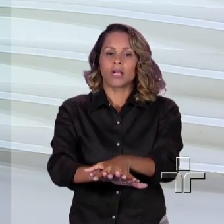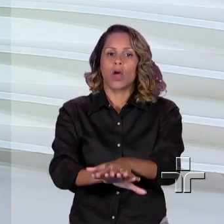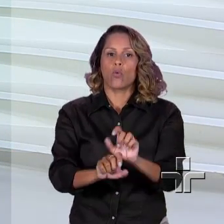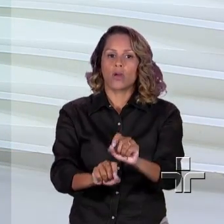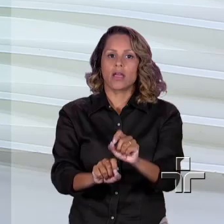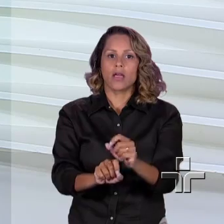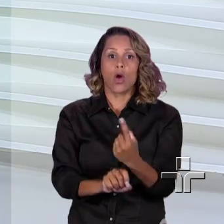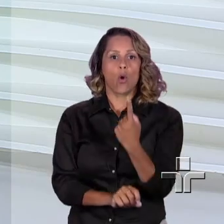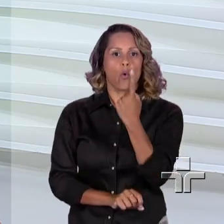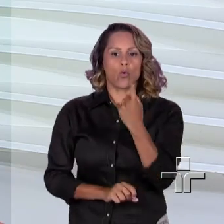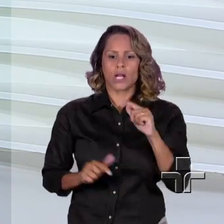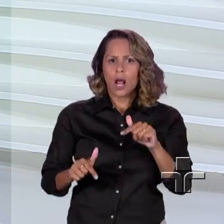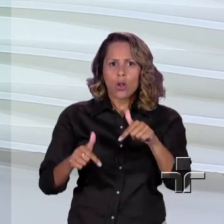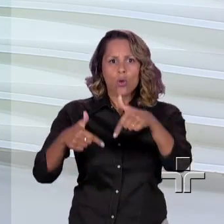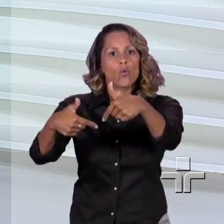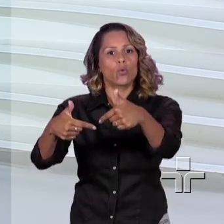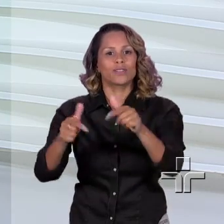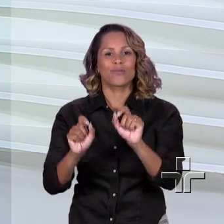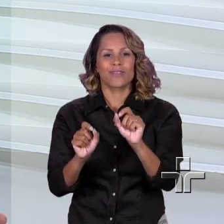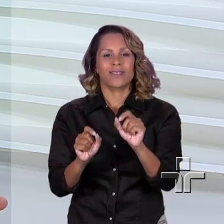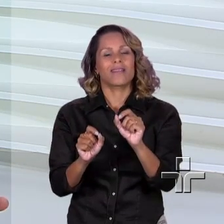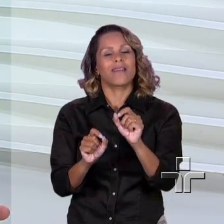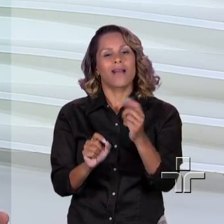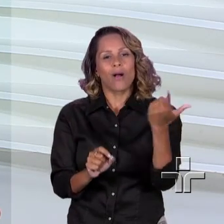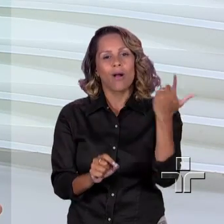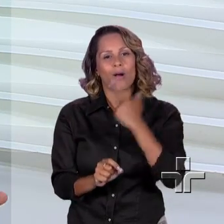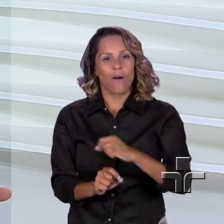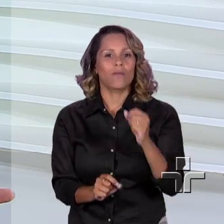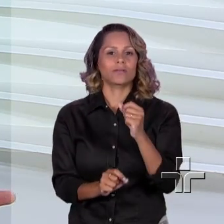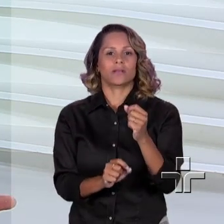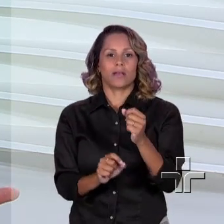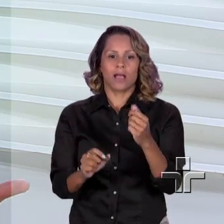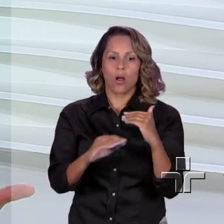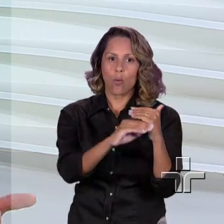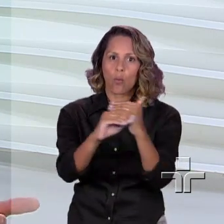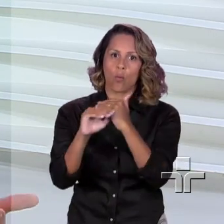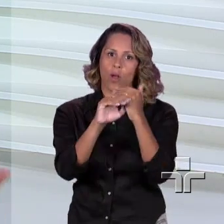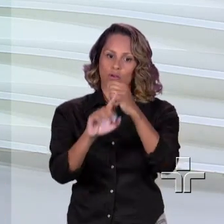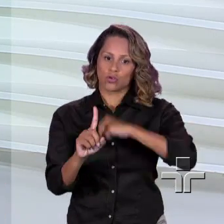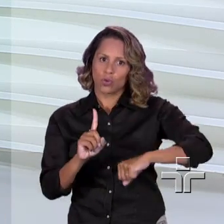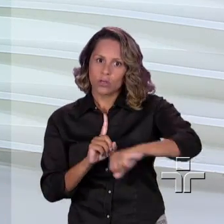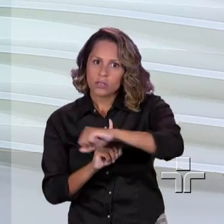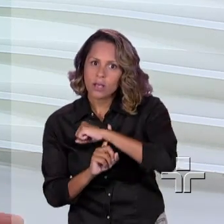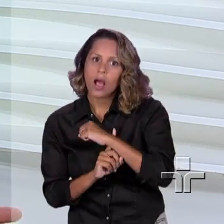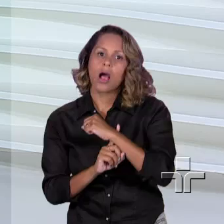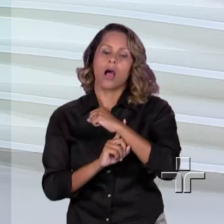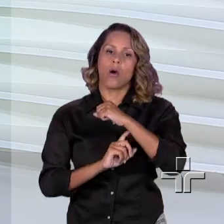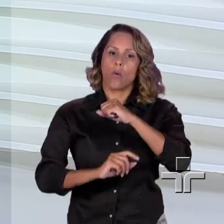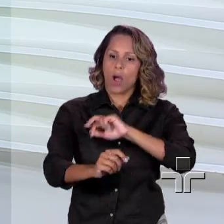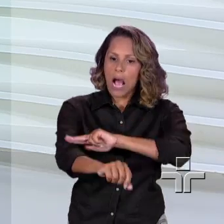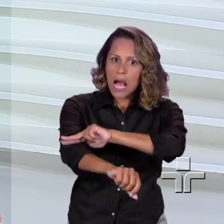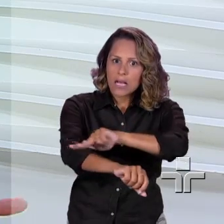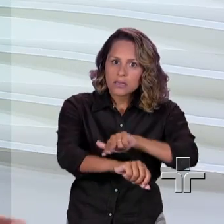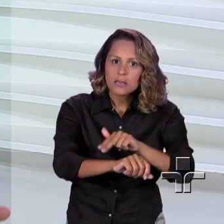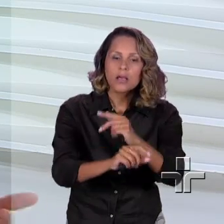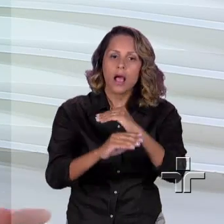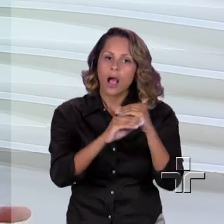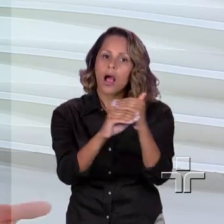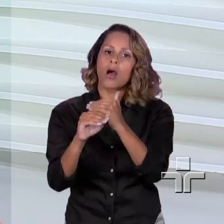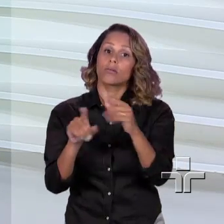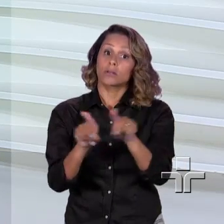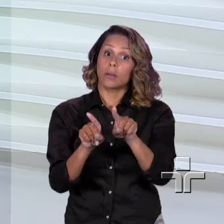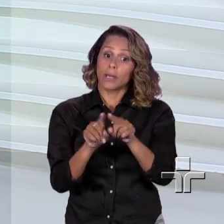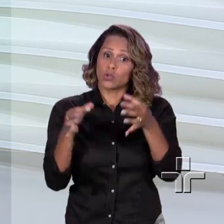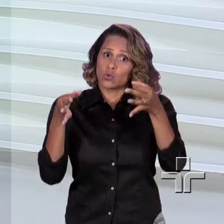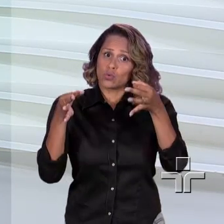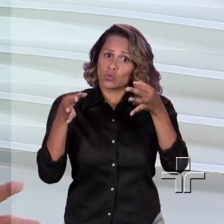a igualdade social, racial, a inclusão e justiça. E eu não vejo